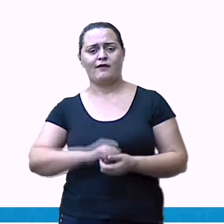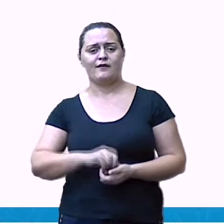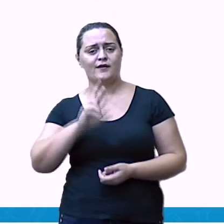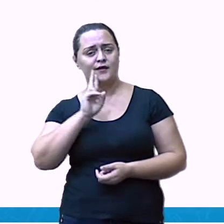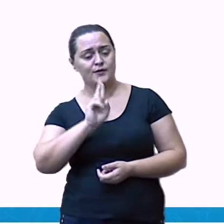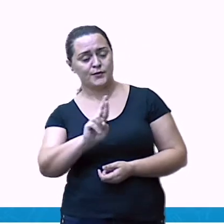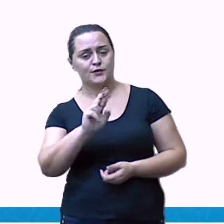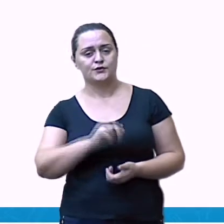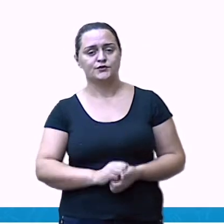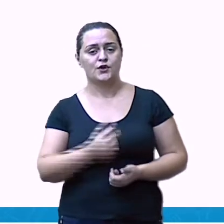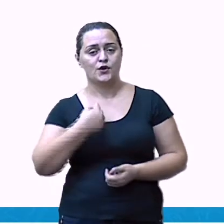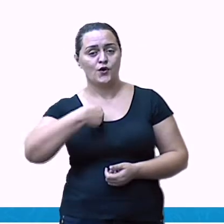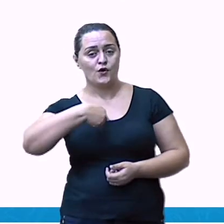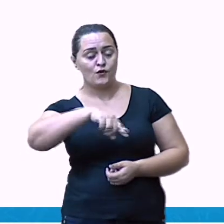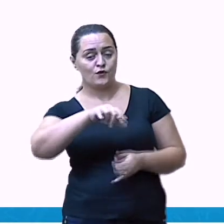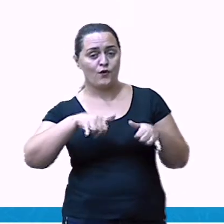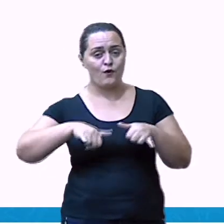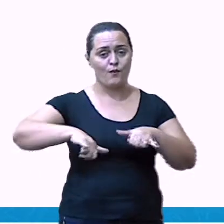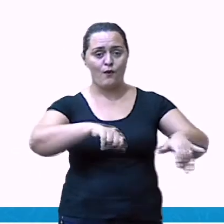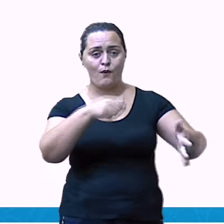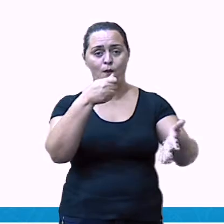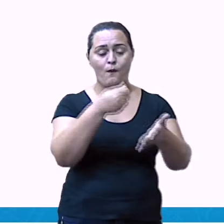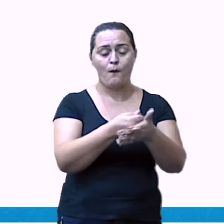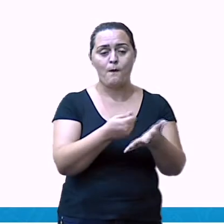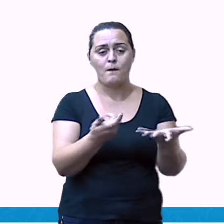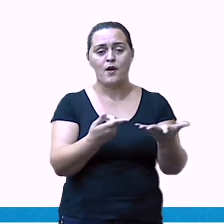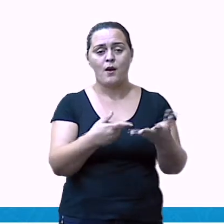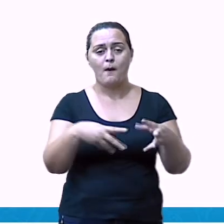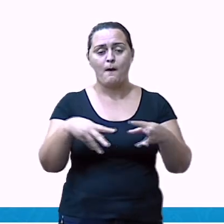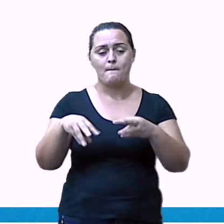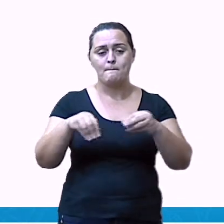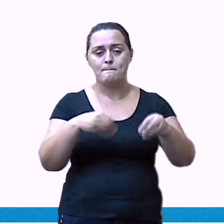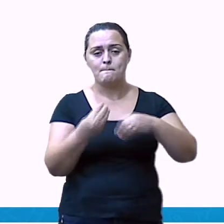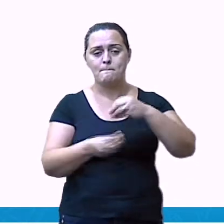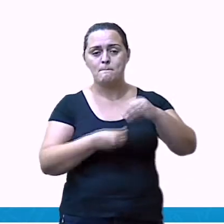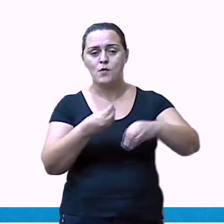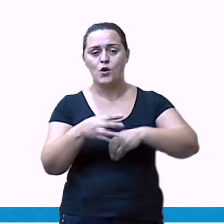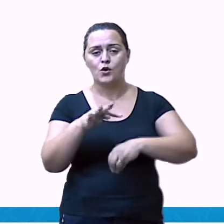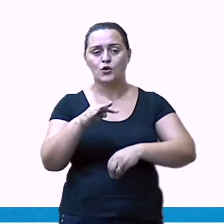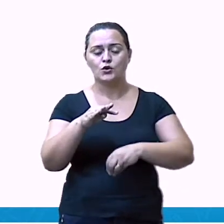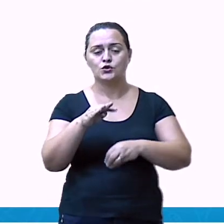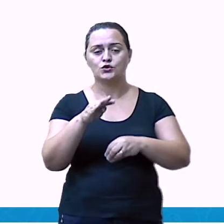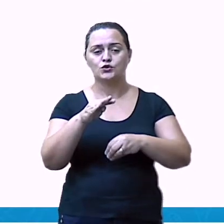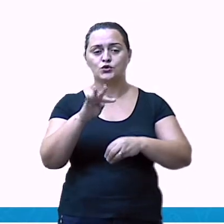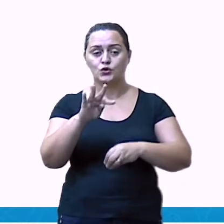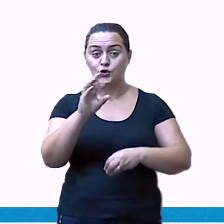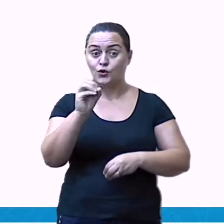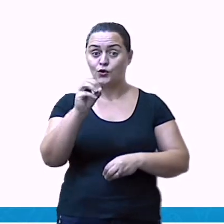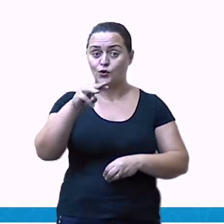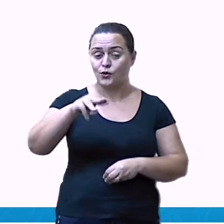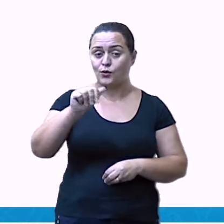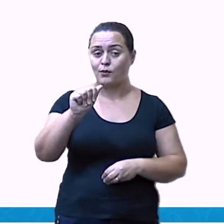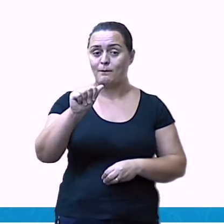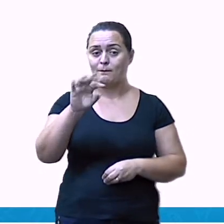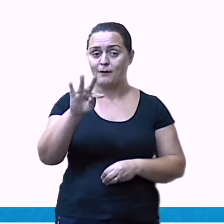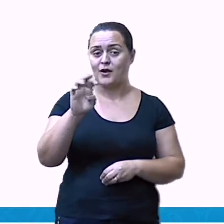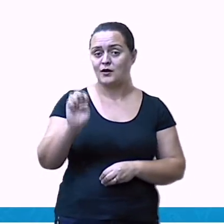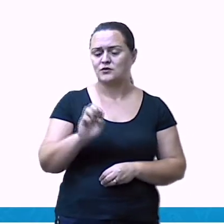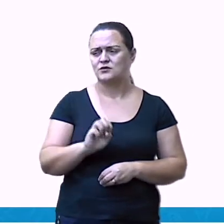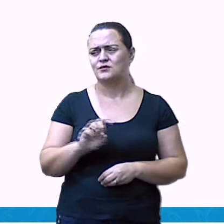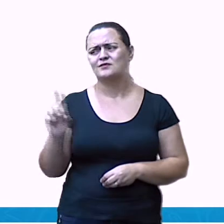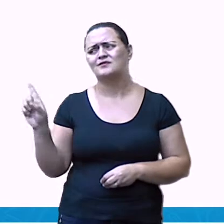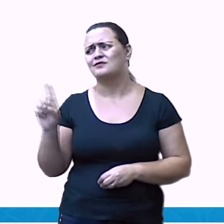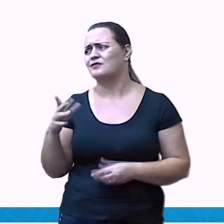responde: vou ao mercado comprar molho de tomate. Nem sonhando. Vou